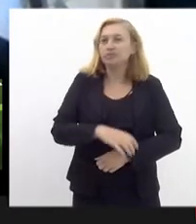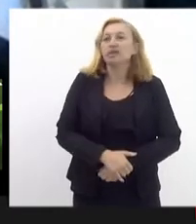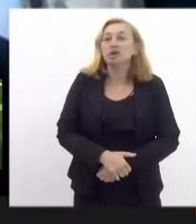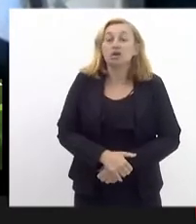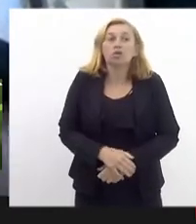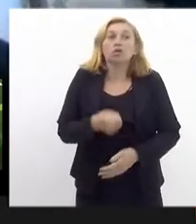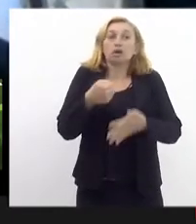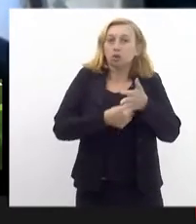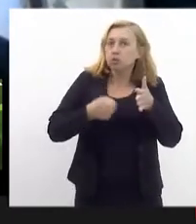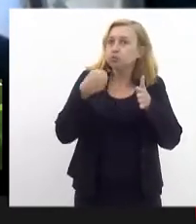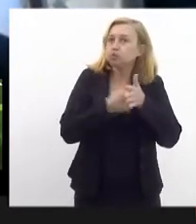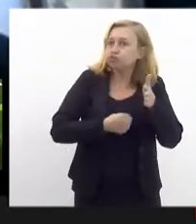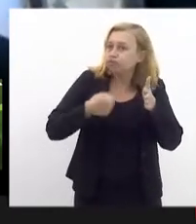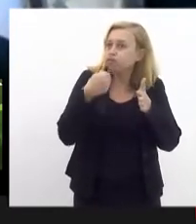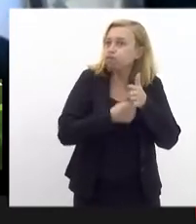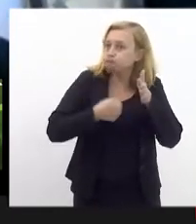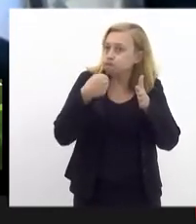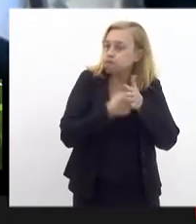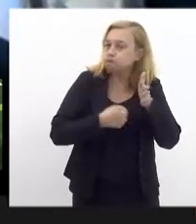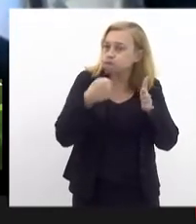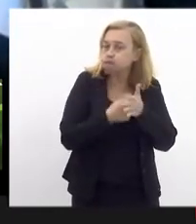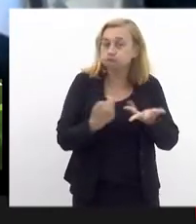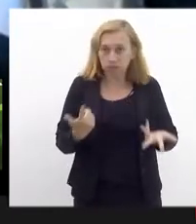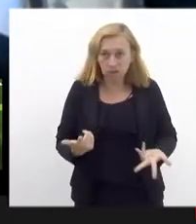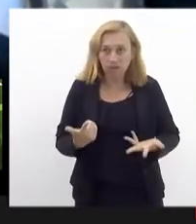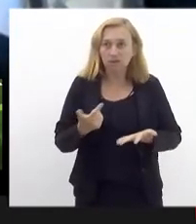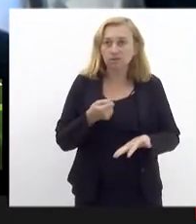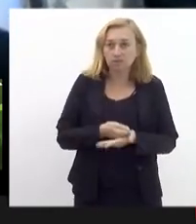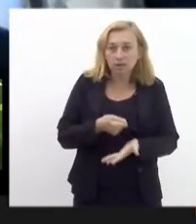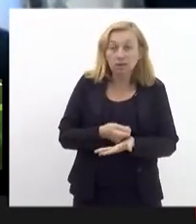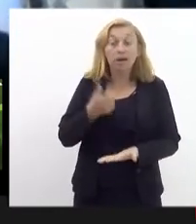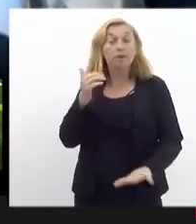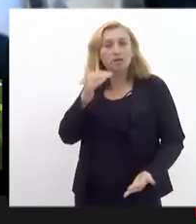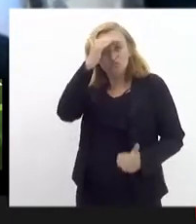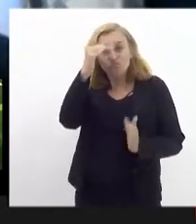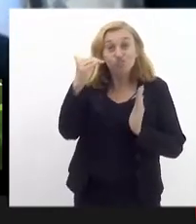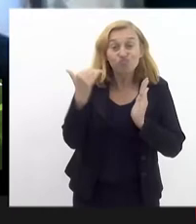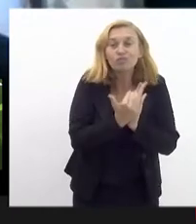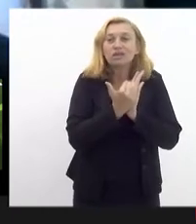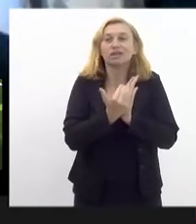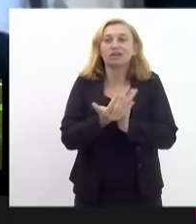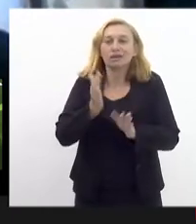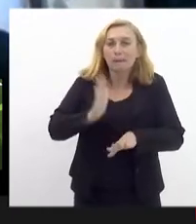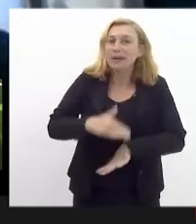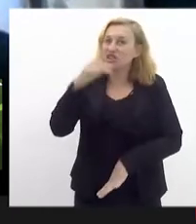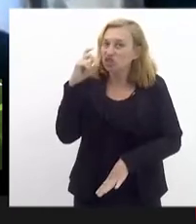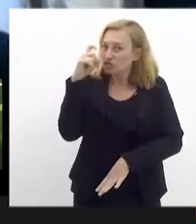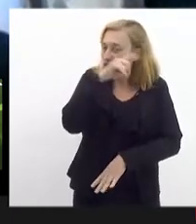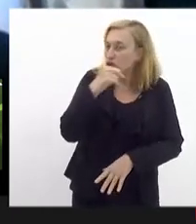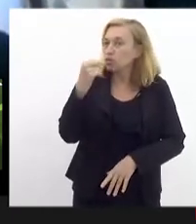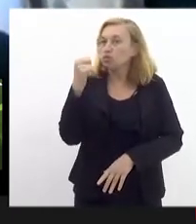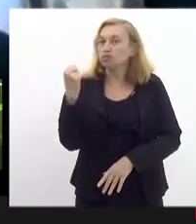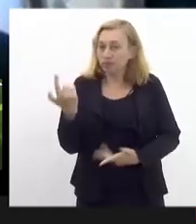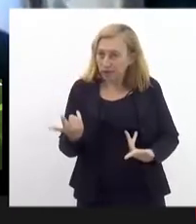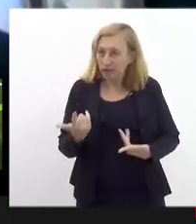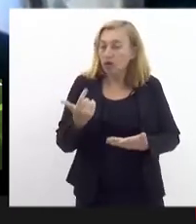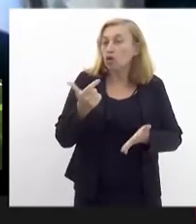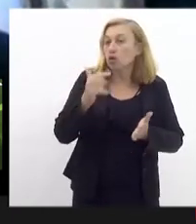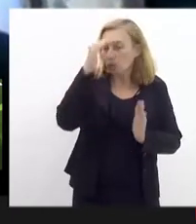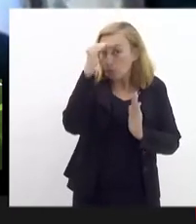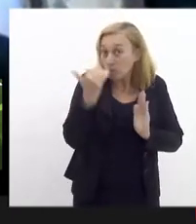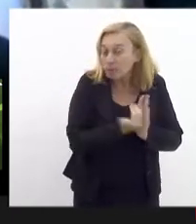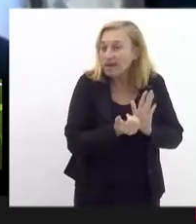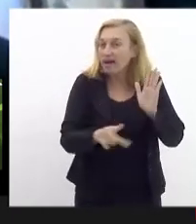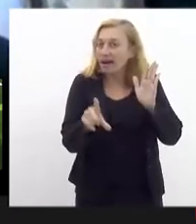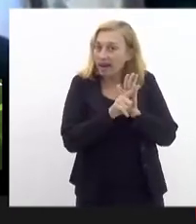uma luta maior, foi brigar para isso ser cumprido, que é sempre mais difícil cumprir a lei, no caso,